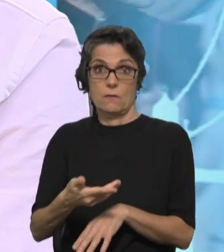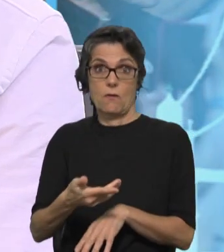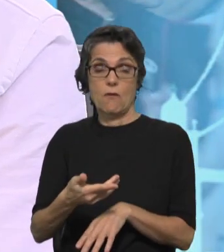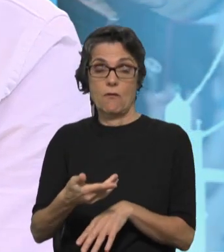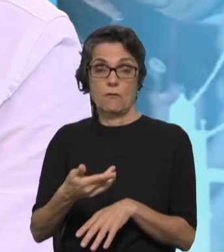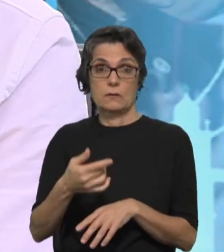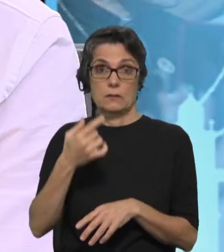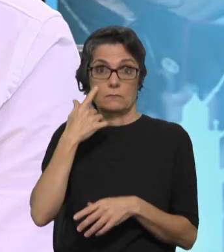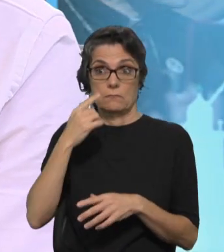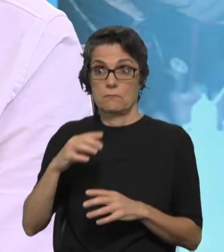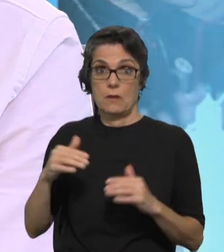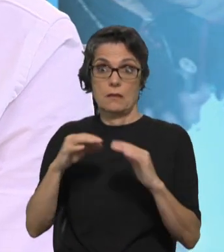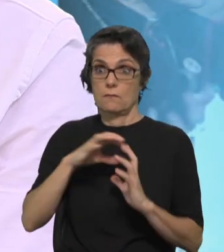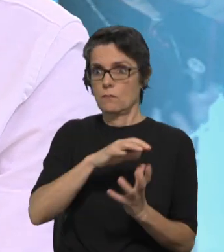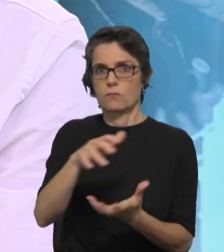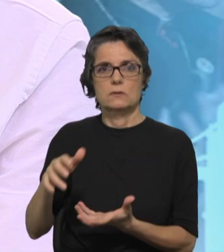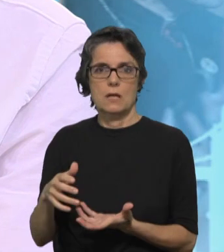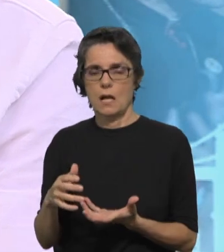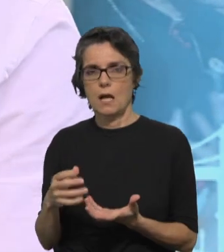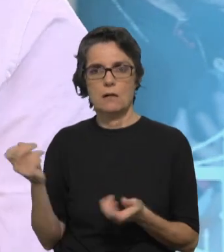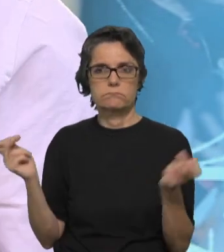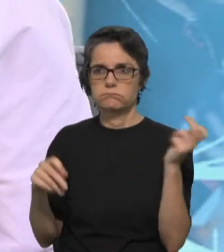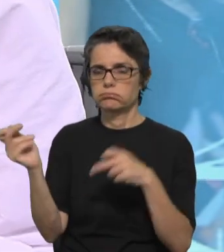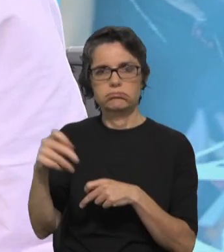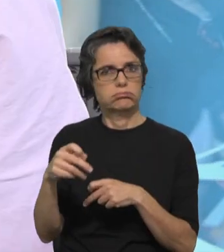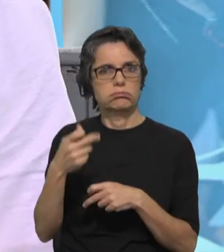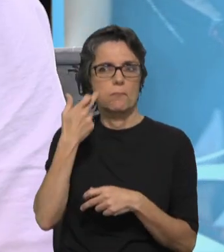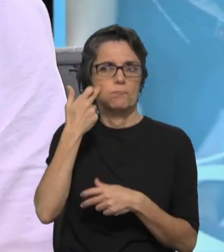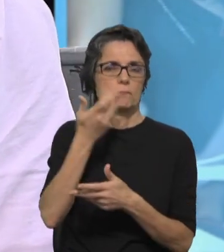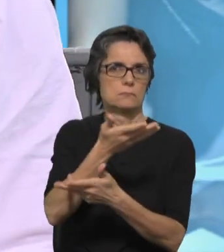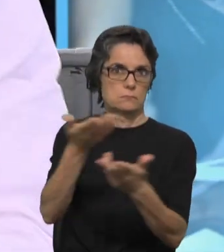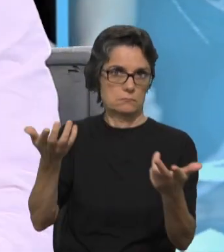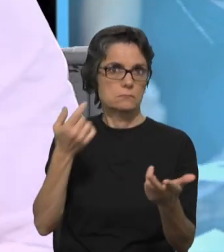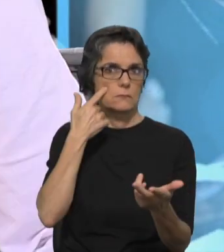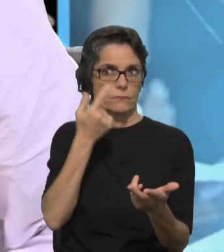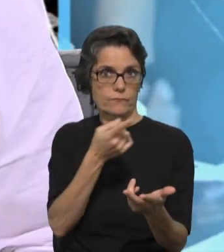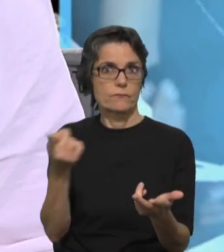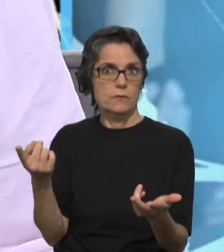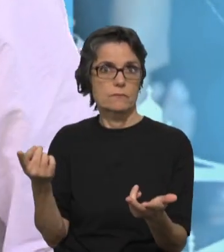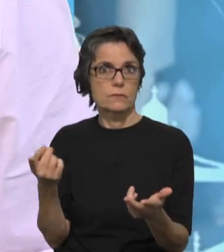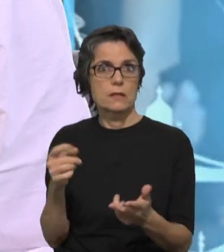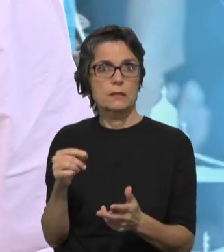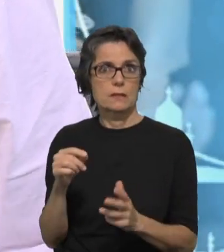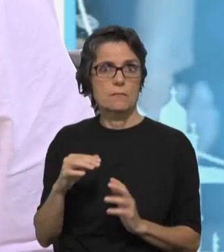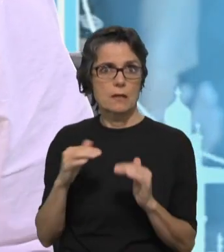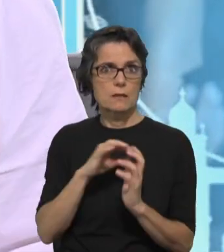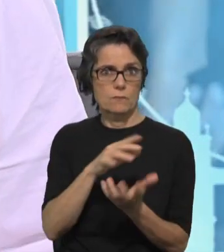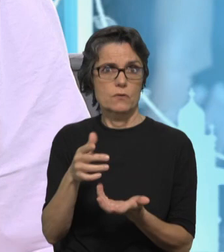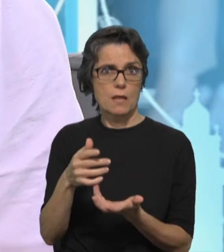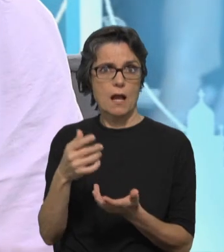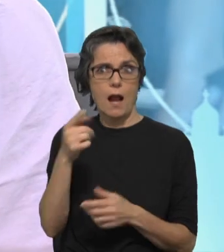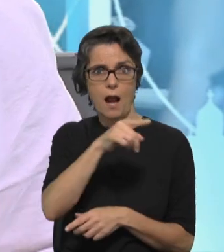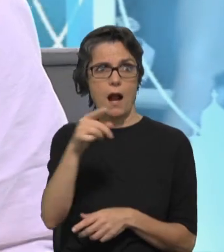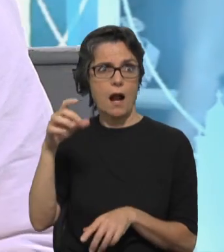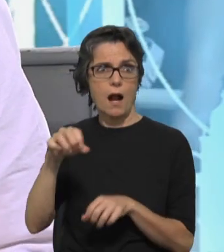polarização que se vive, a crescimento aqui de alguns até populismos e mesmo olhando no mundo ainda existem ditaduras em algumas